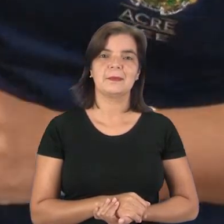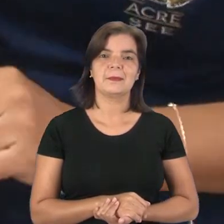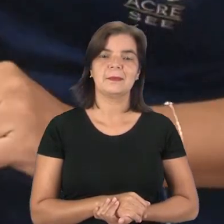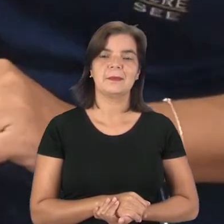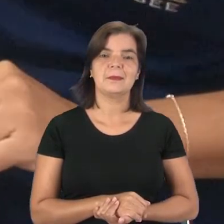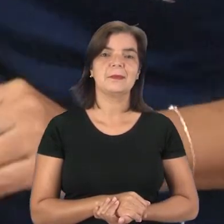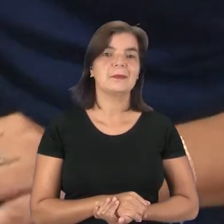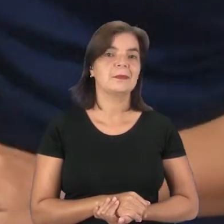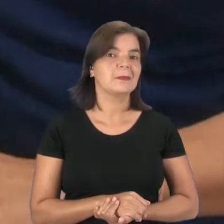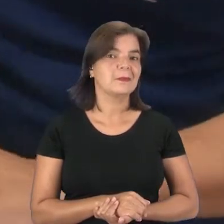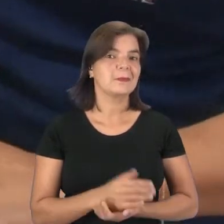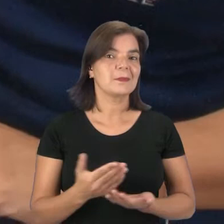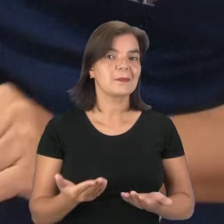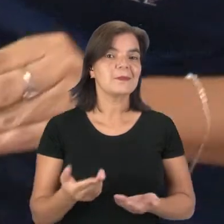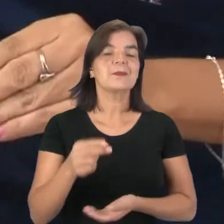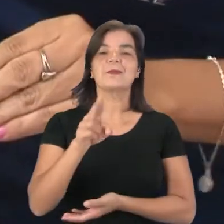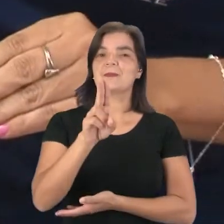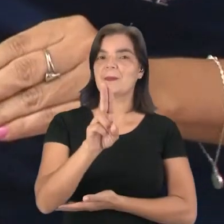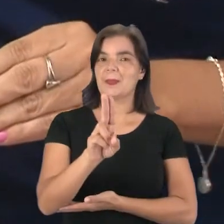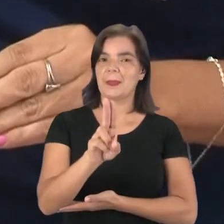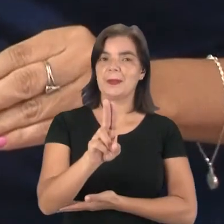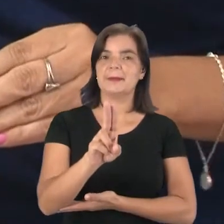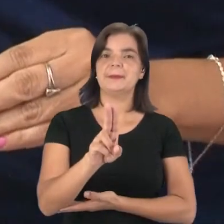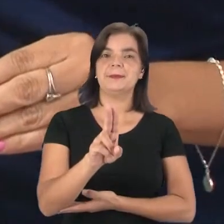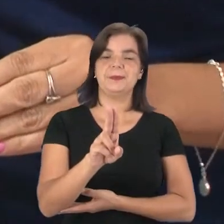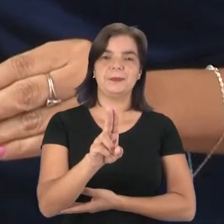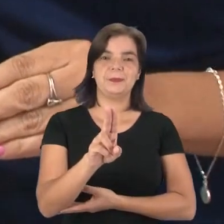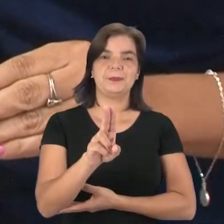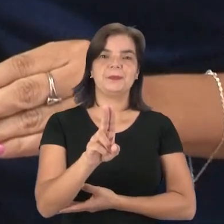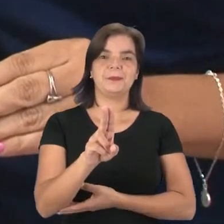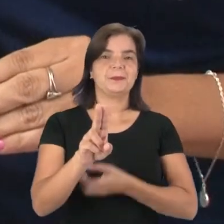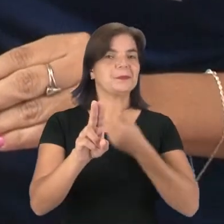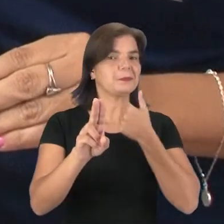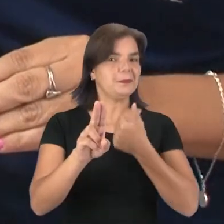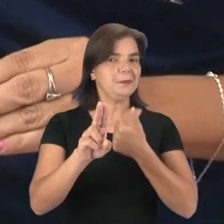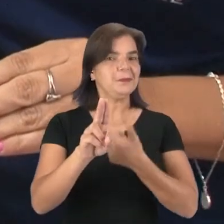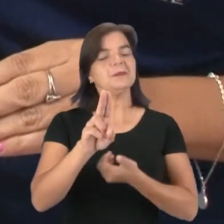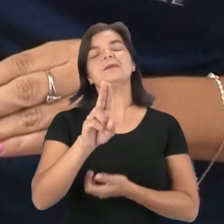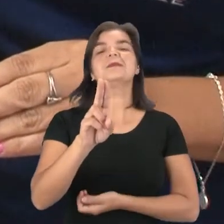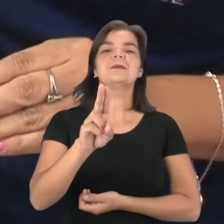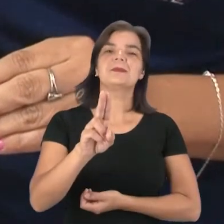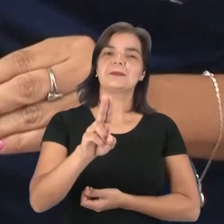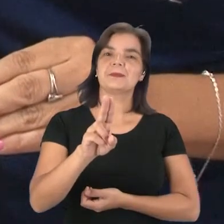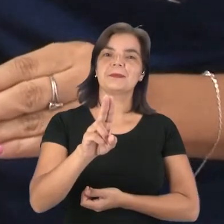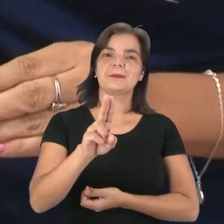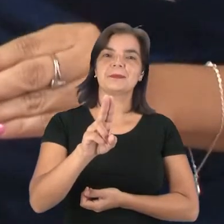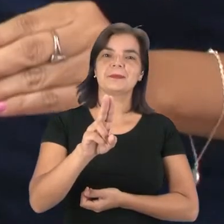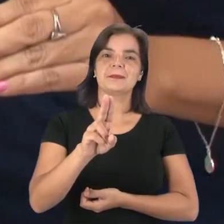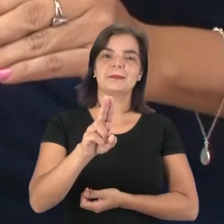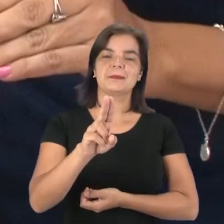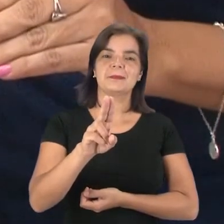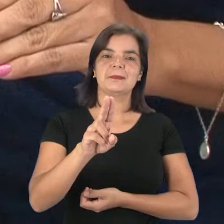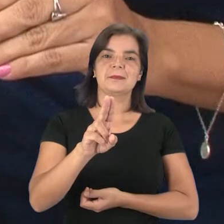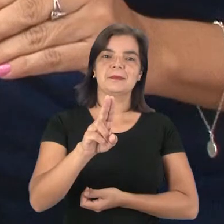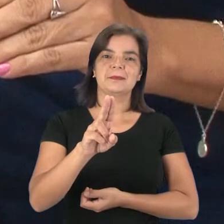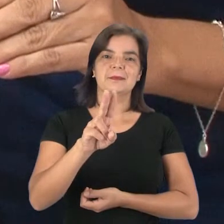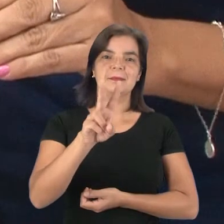tem a letra U muito bem letra u